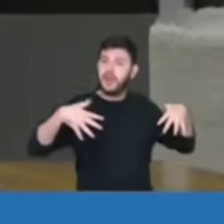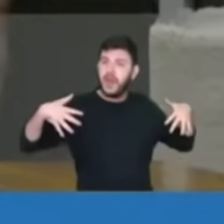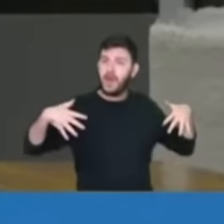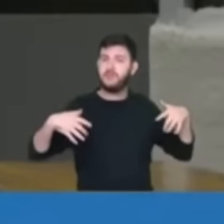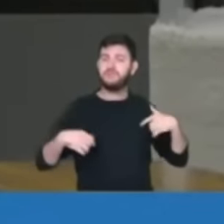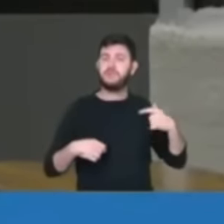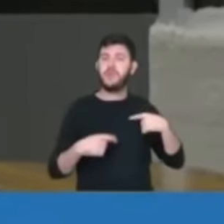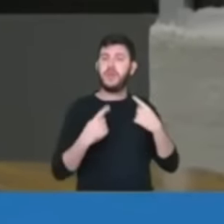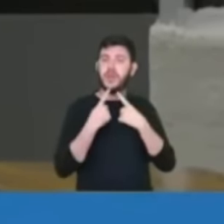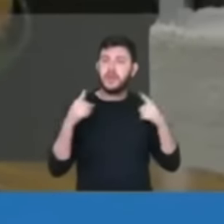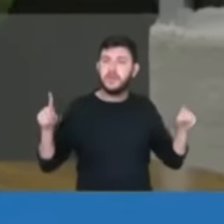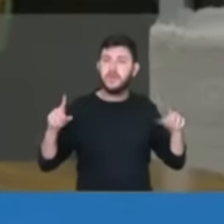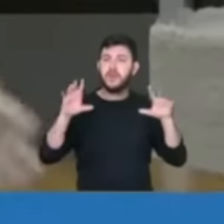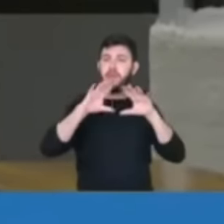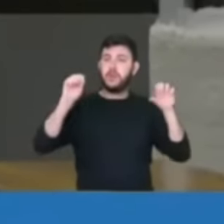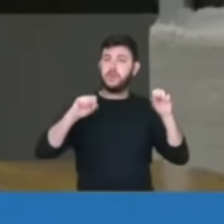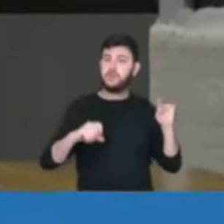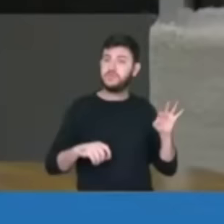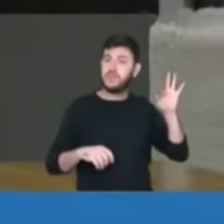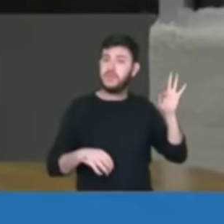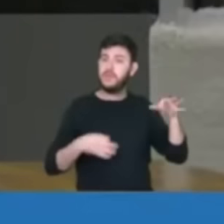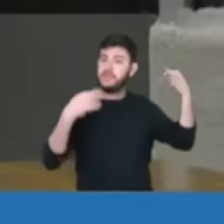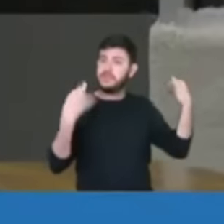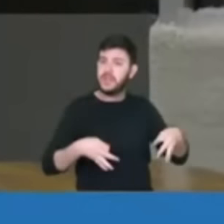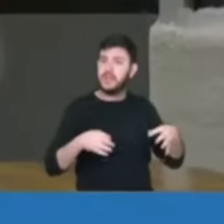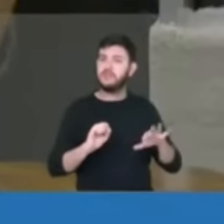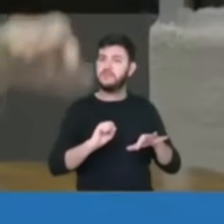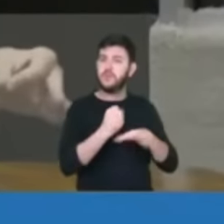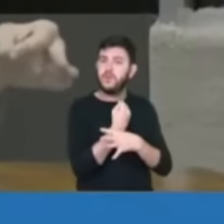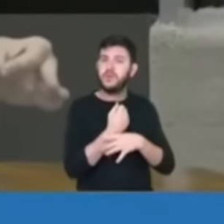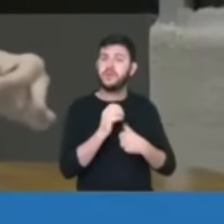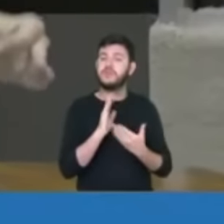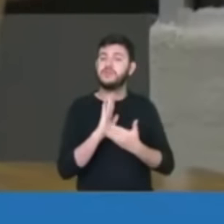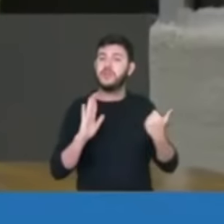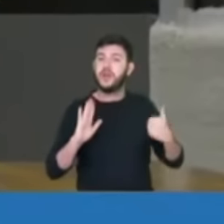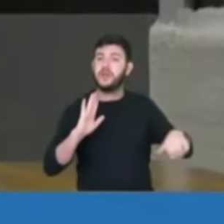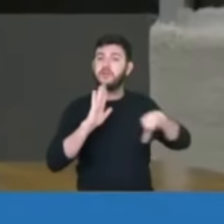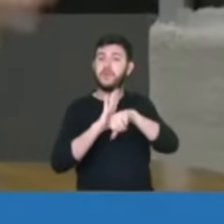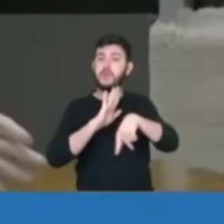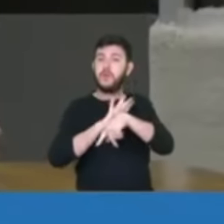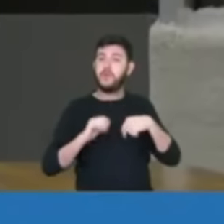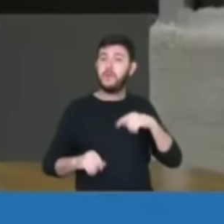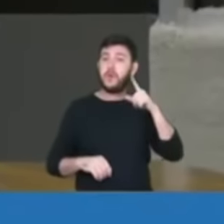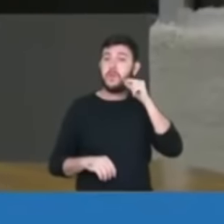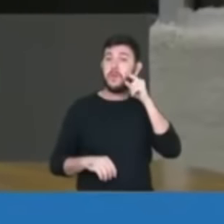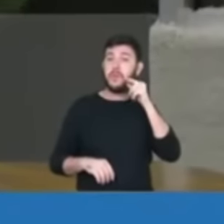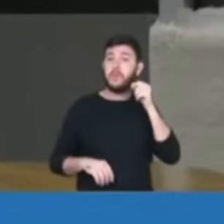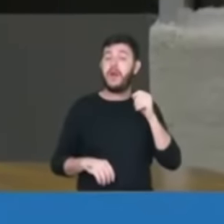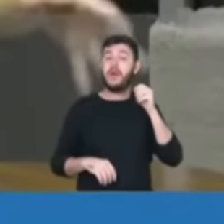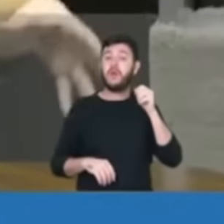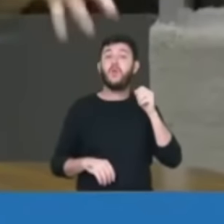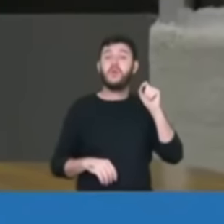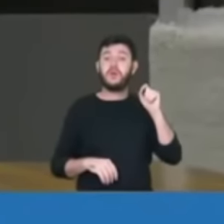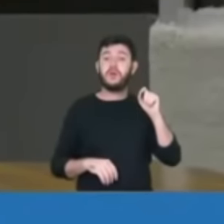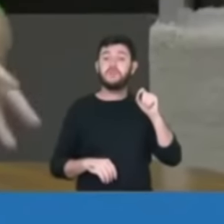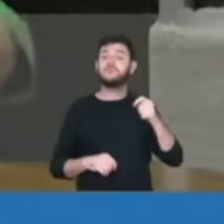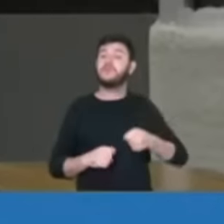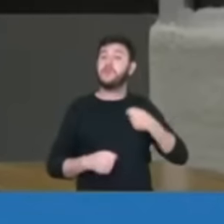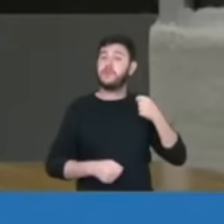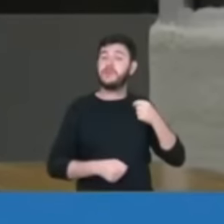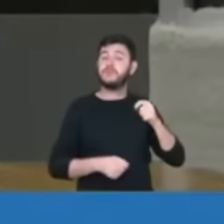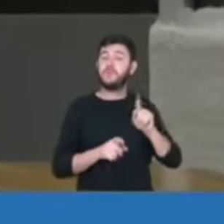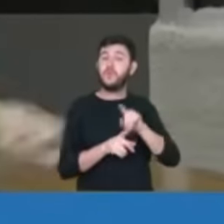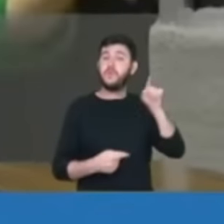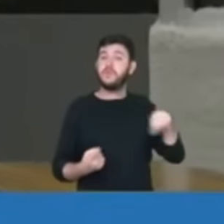e muito bem em garantir a descriminalização do uso da maconha para posse pessoal, separando o traficante